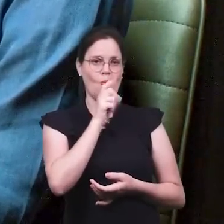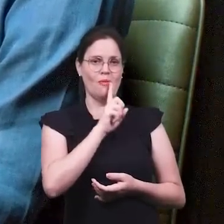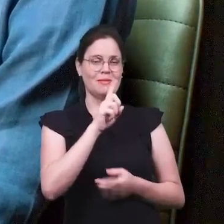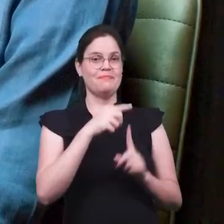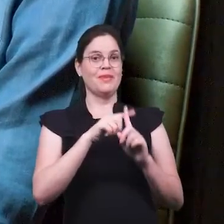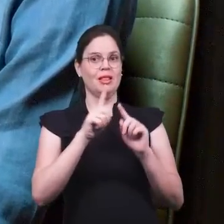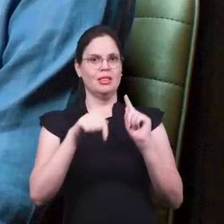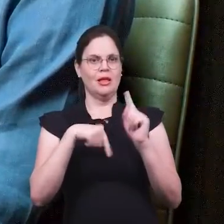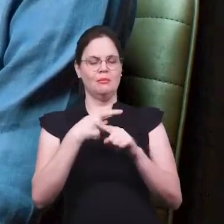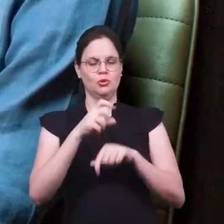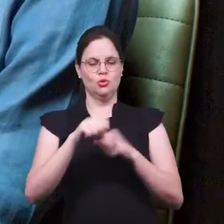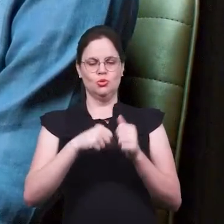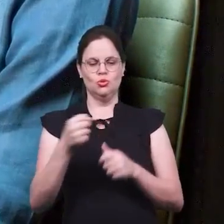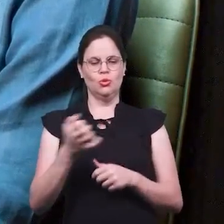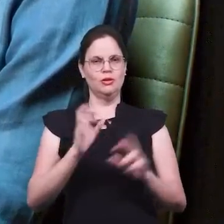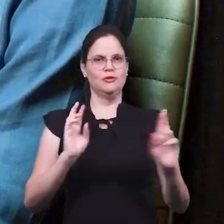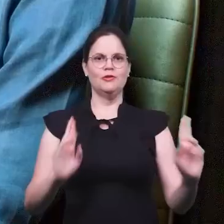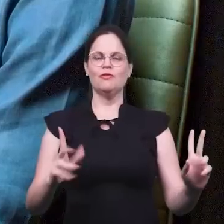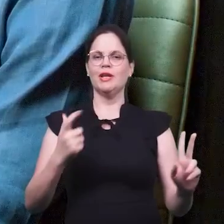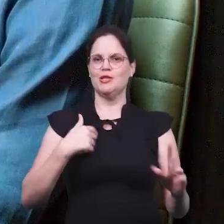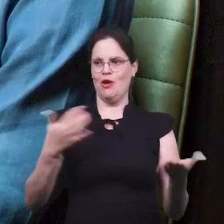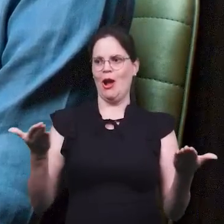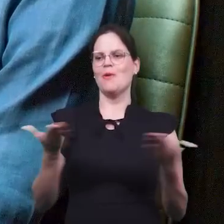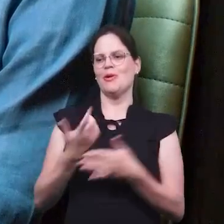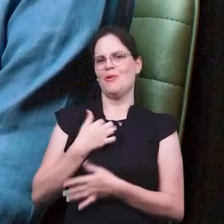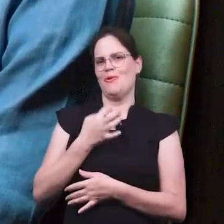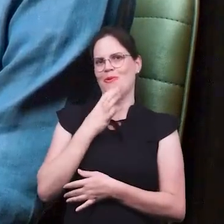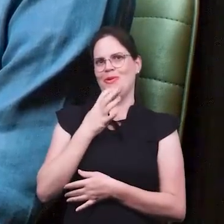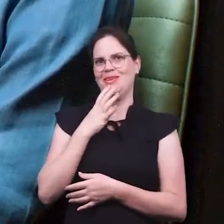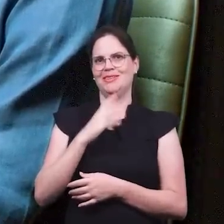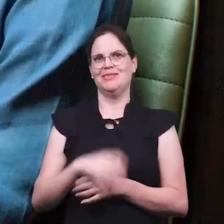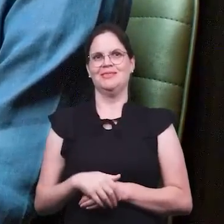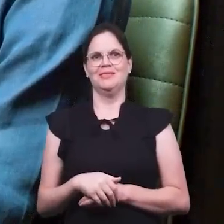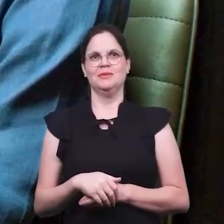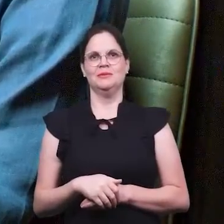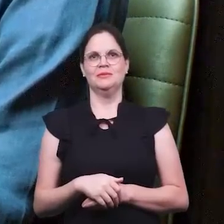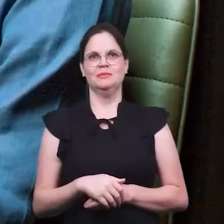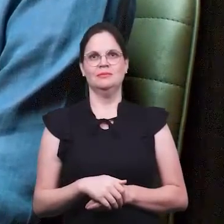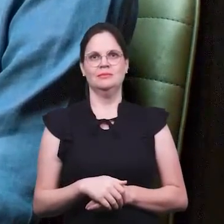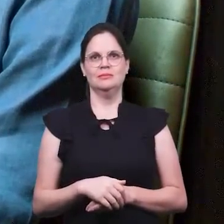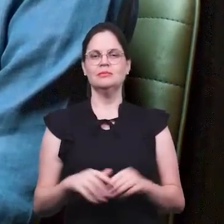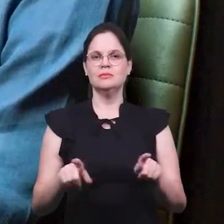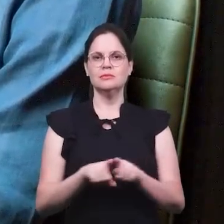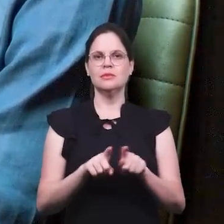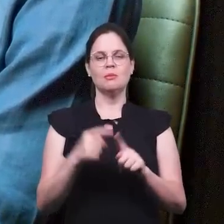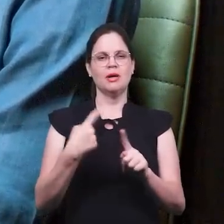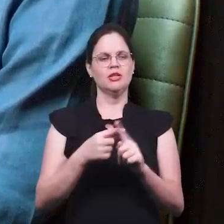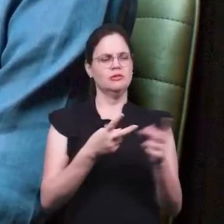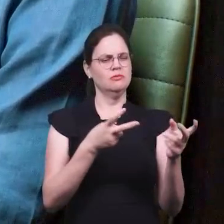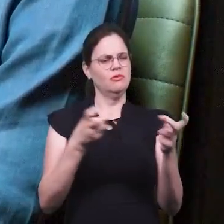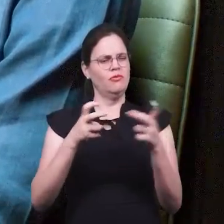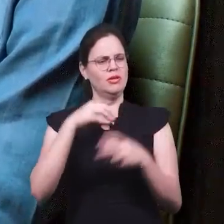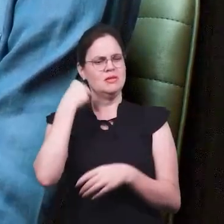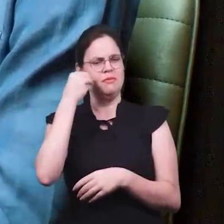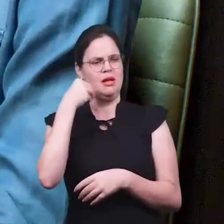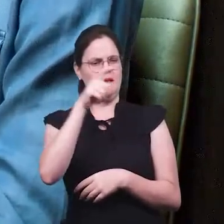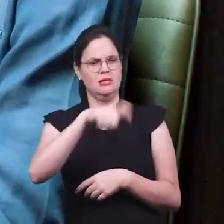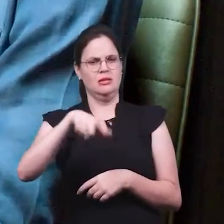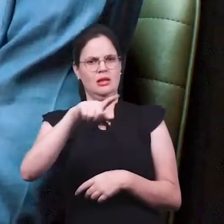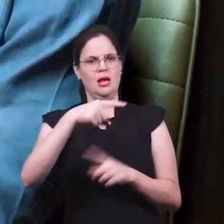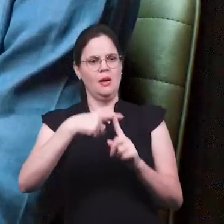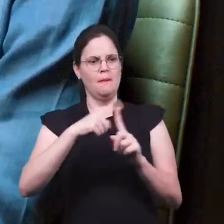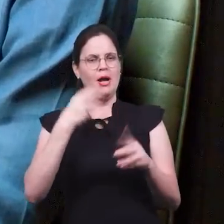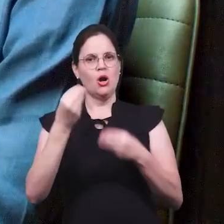Jesus é uma coisa totalmente diferente. Uhum. Até porque a gente vê a experiência das pessoas, mas a gente não vive